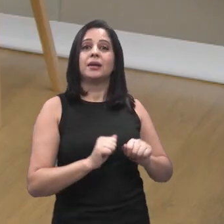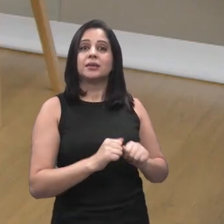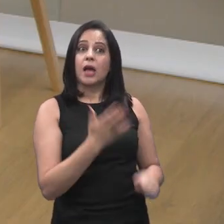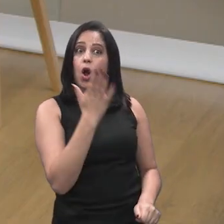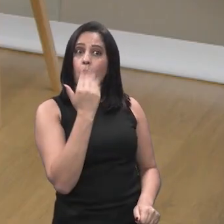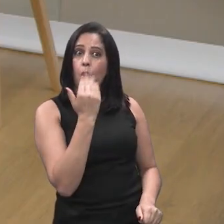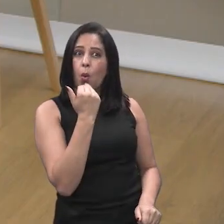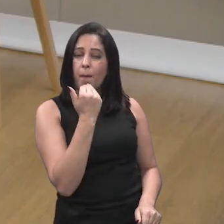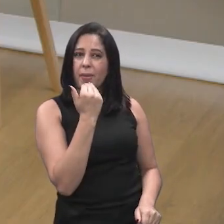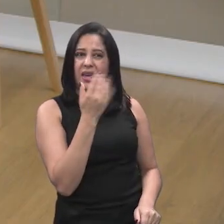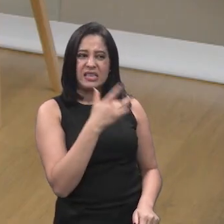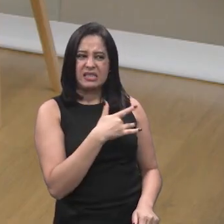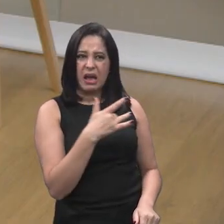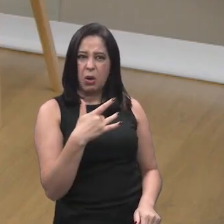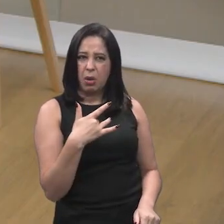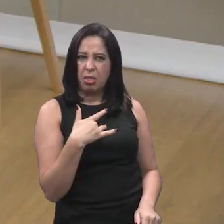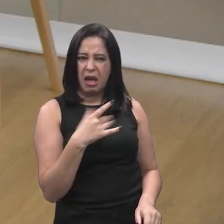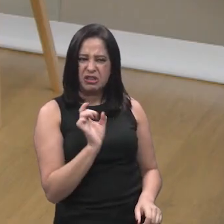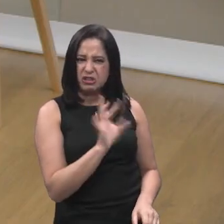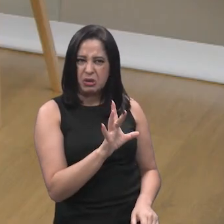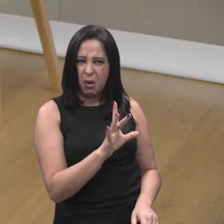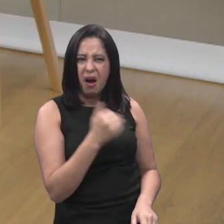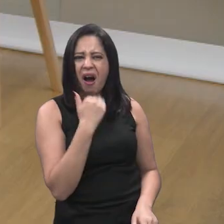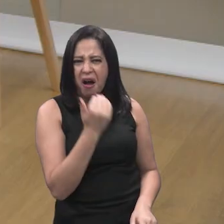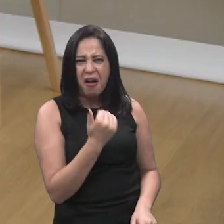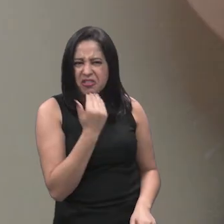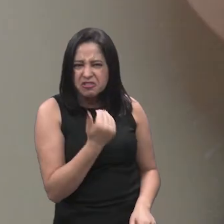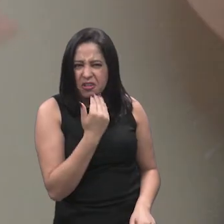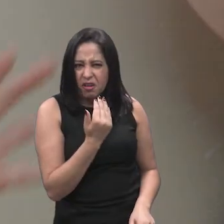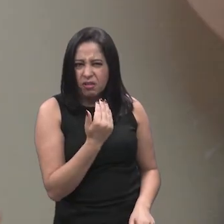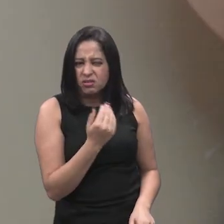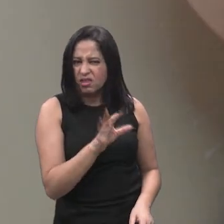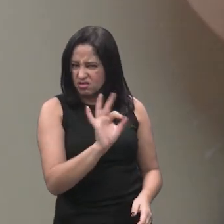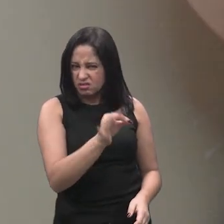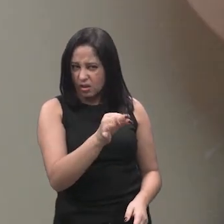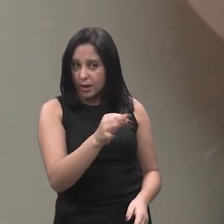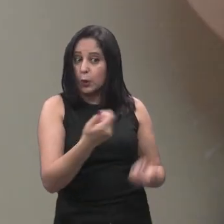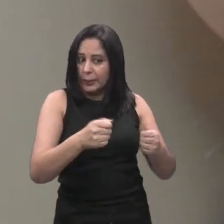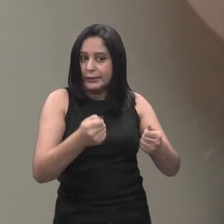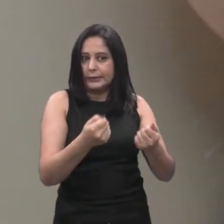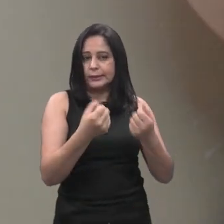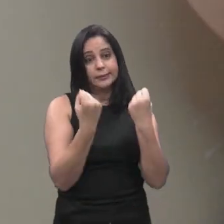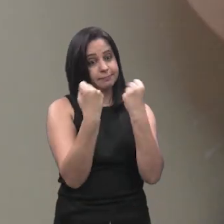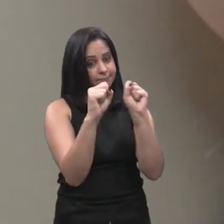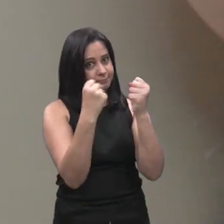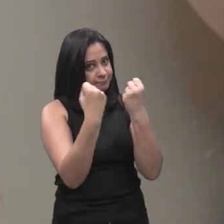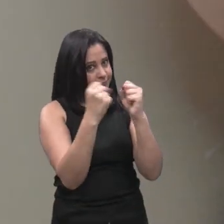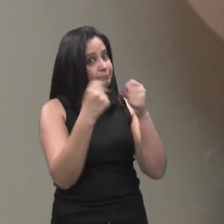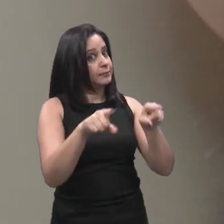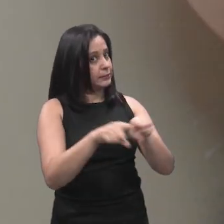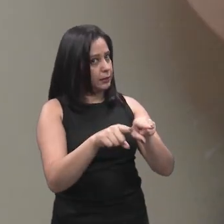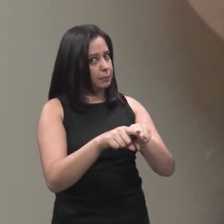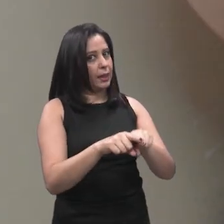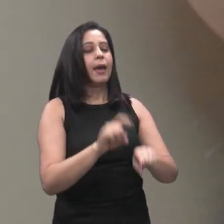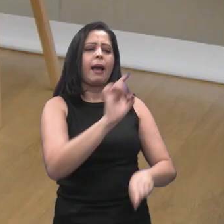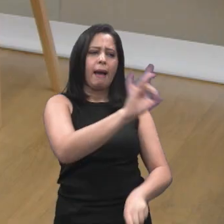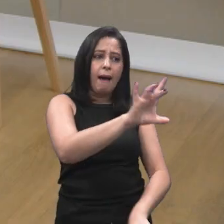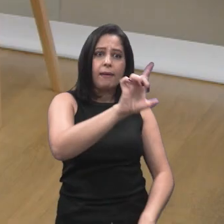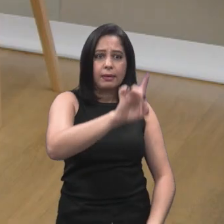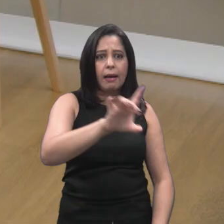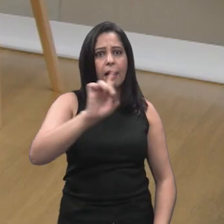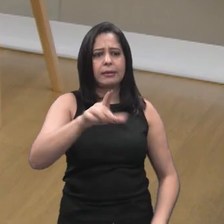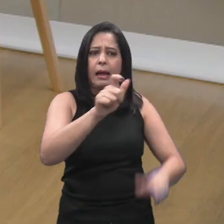ser aliada aos exercícios físicos. A gente sabe que cada pessoa, de acordo com a idade, né, histórico, tem ali uma